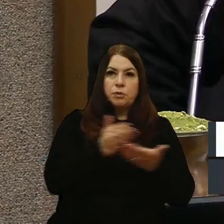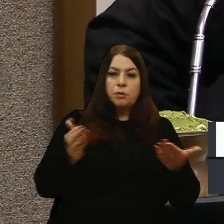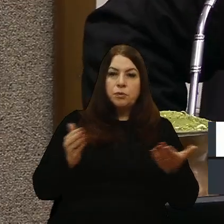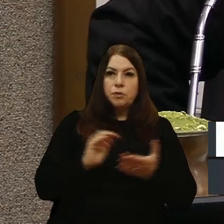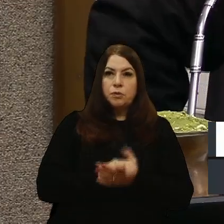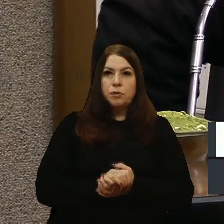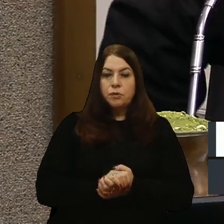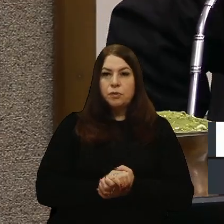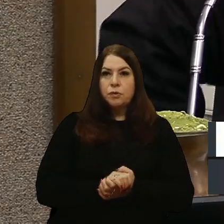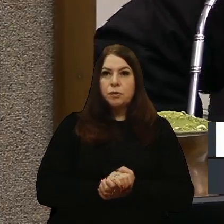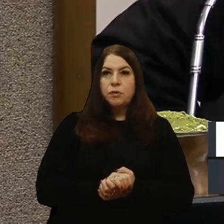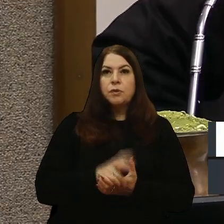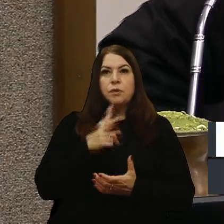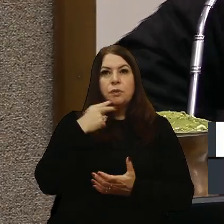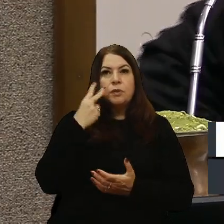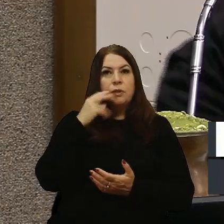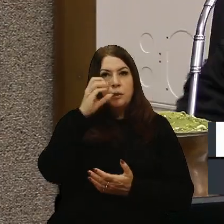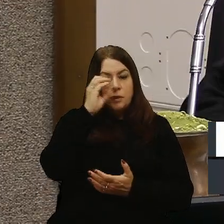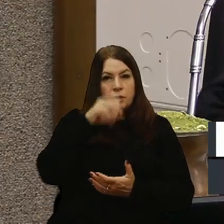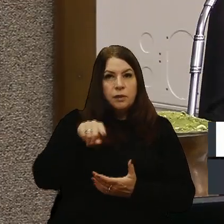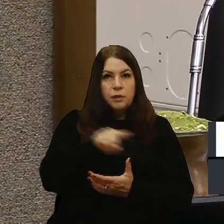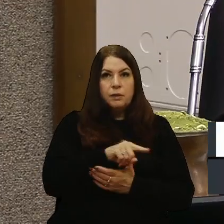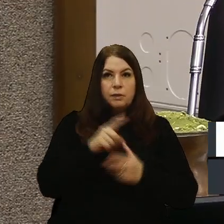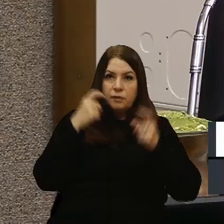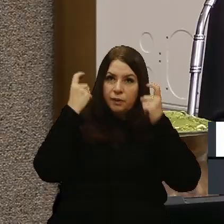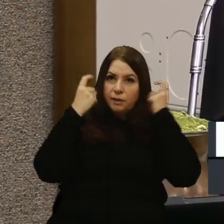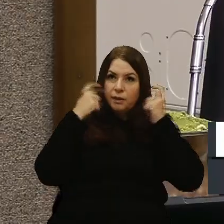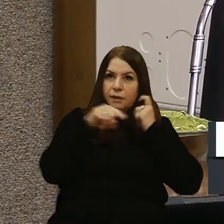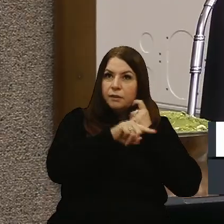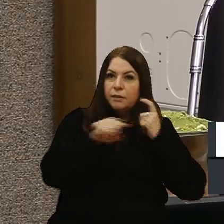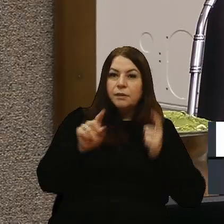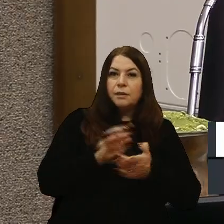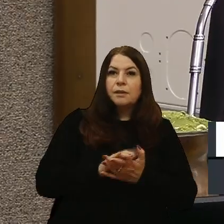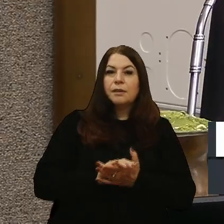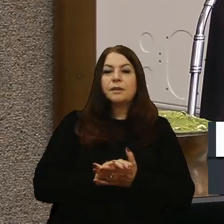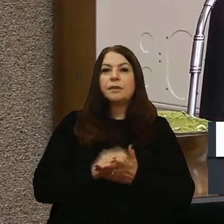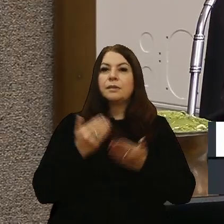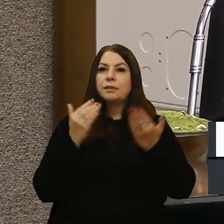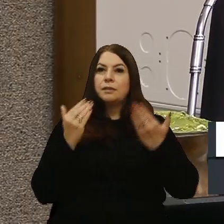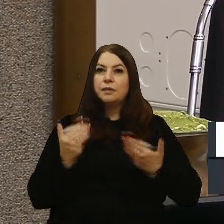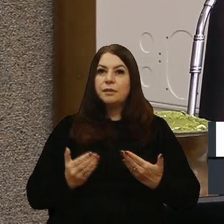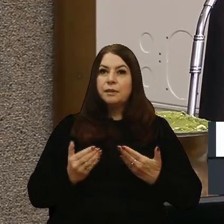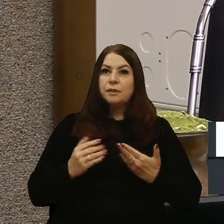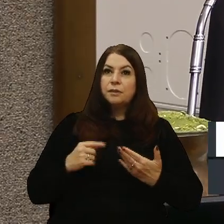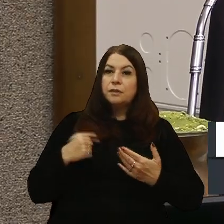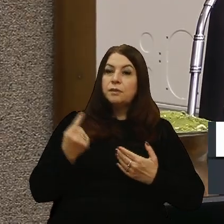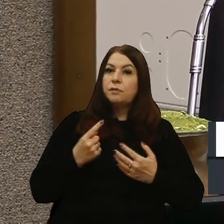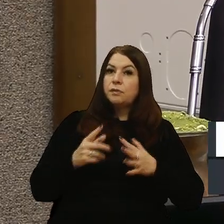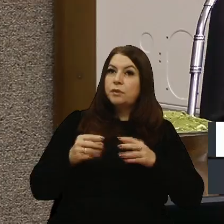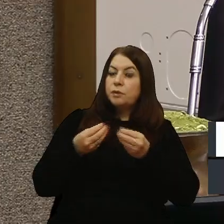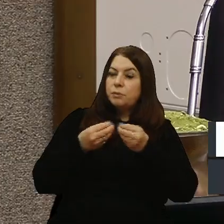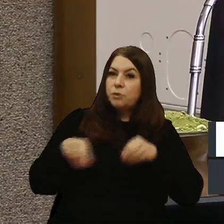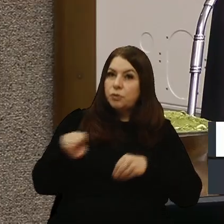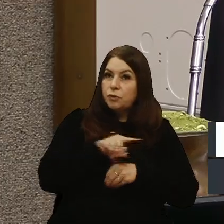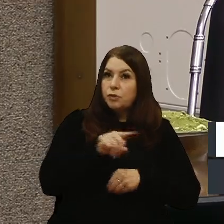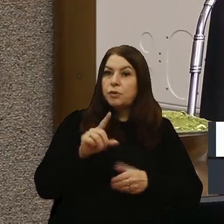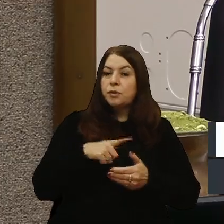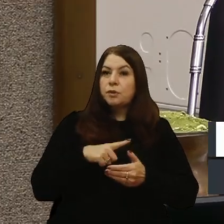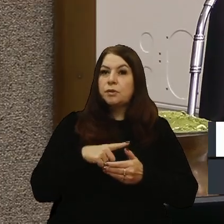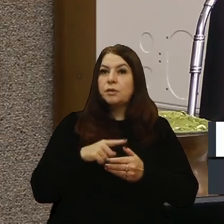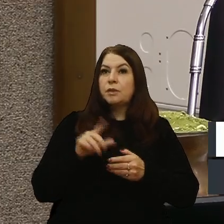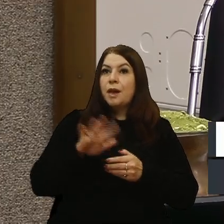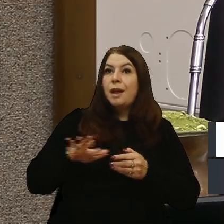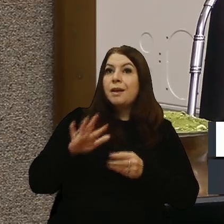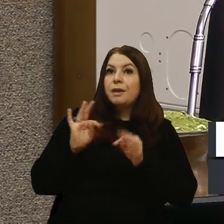todas. Vereador Lisandro Fiuza, o senhor sabe que a minha preocupação maior é que quando se faz uma análise genérica, vai se causar prejuízo a questões